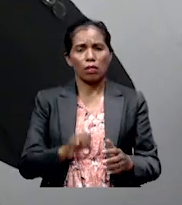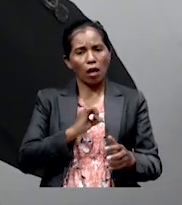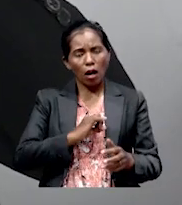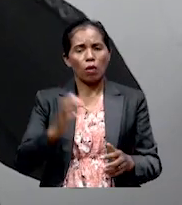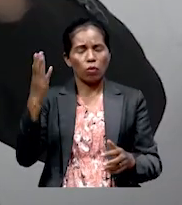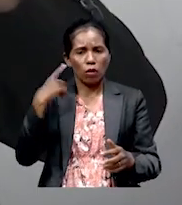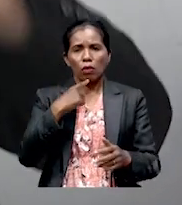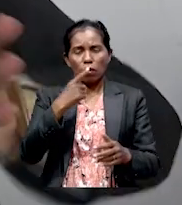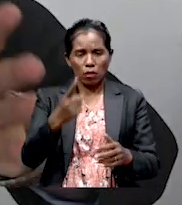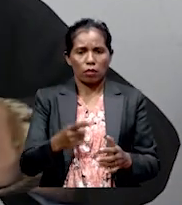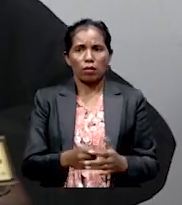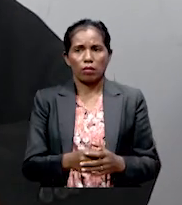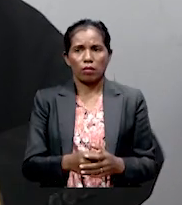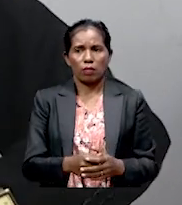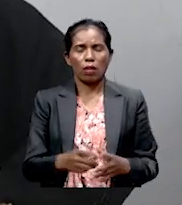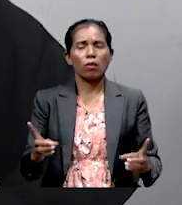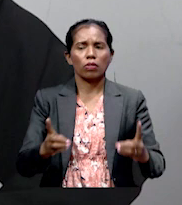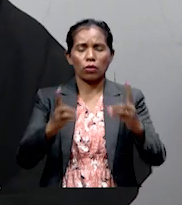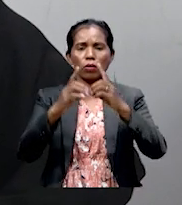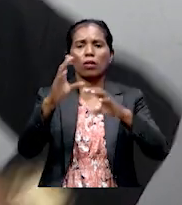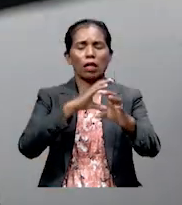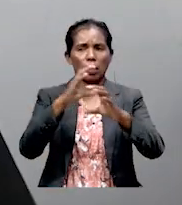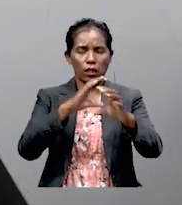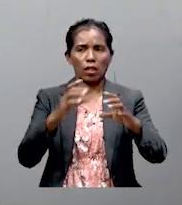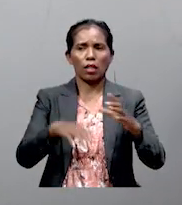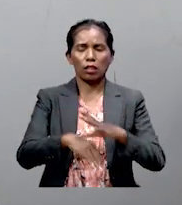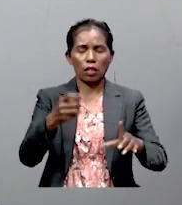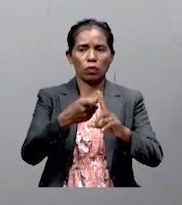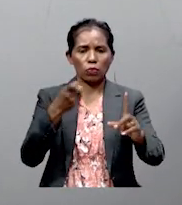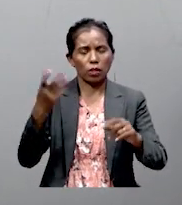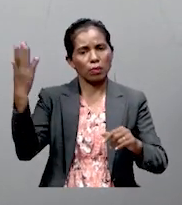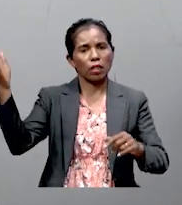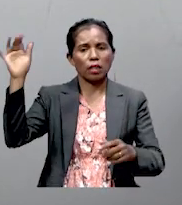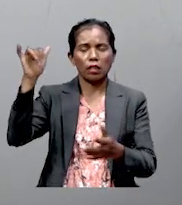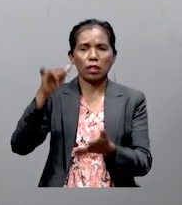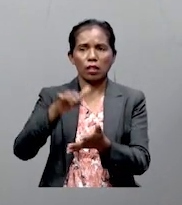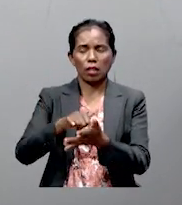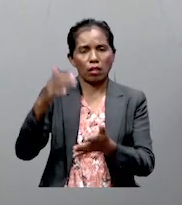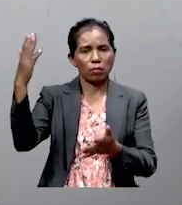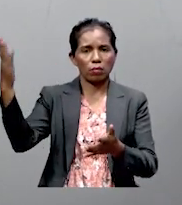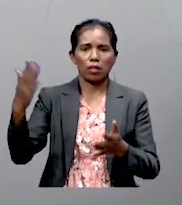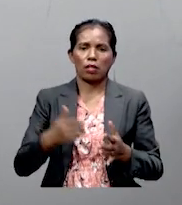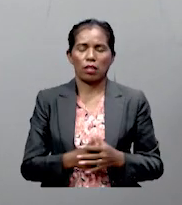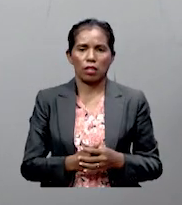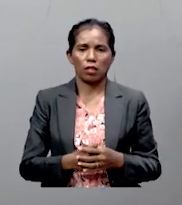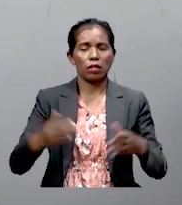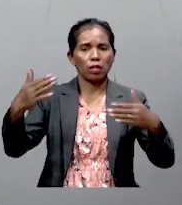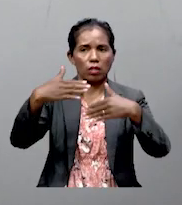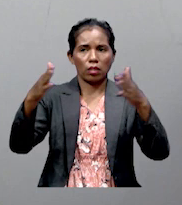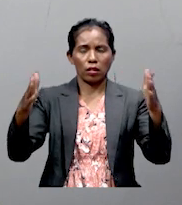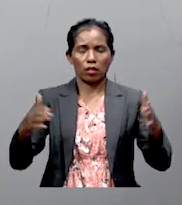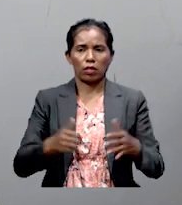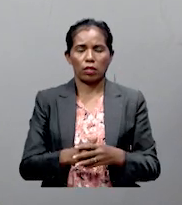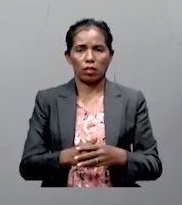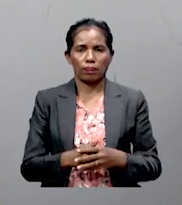mai pertama ne makau. Hawo la sors karete sirba usa sayu sine. Ba kolokati oni ha honia be gudam be bolu yang port